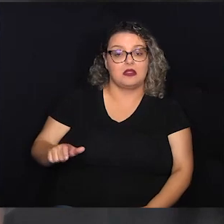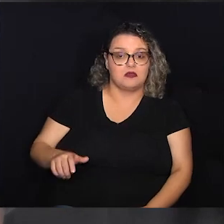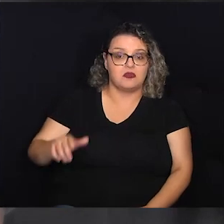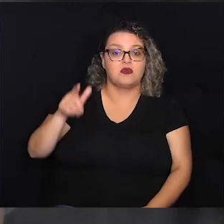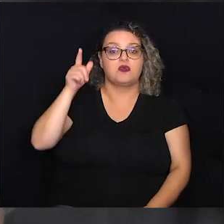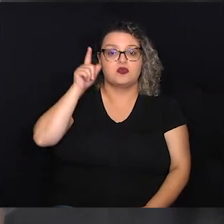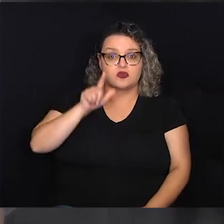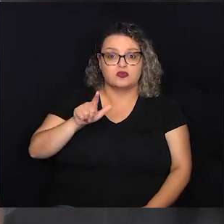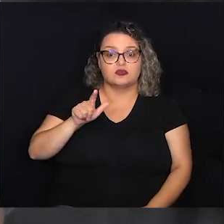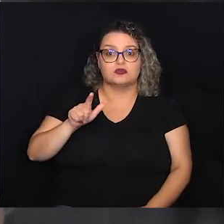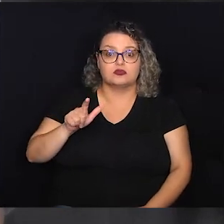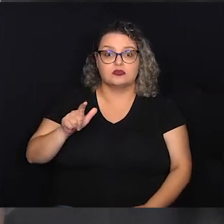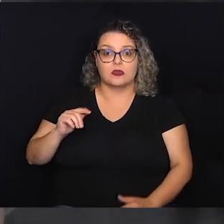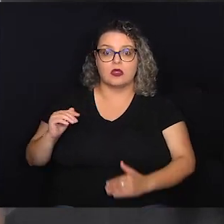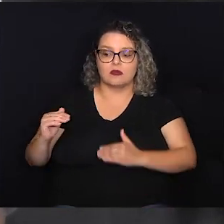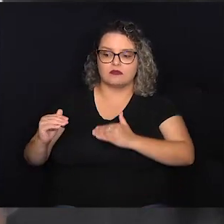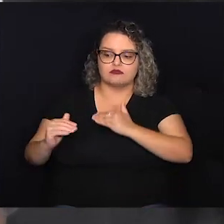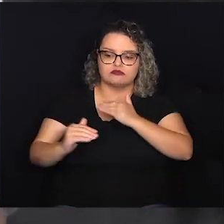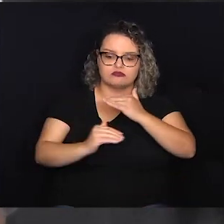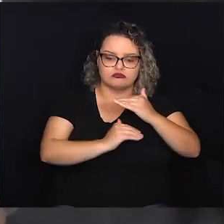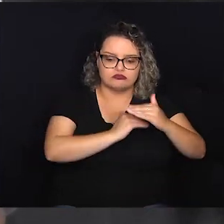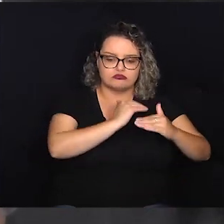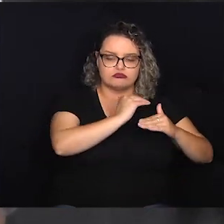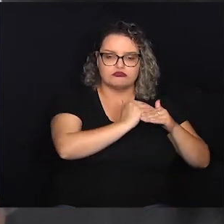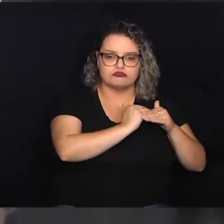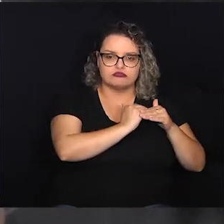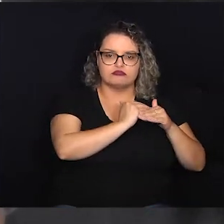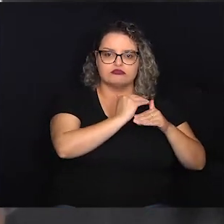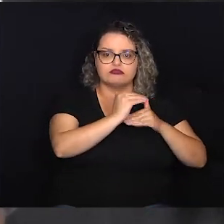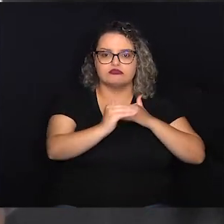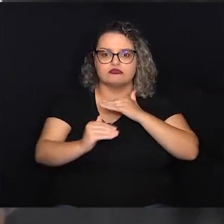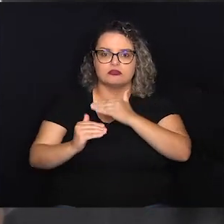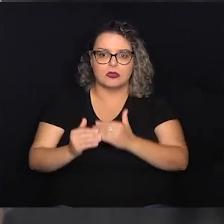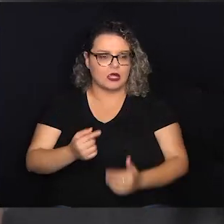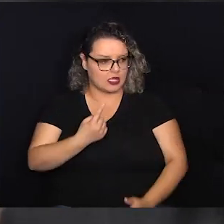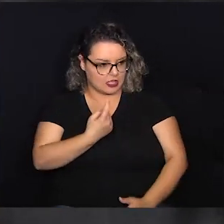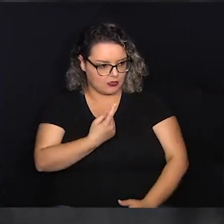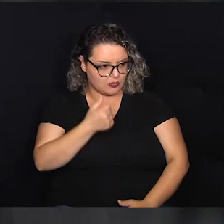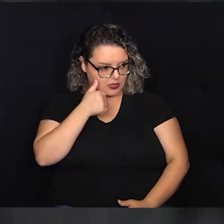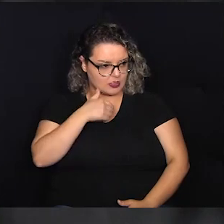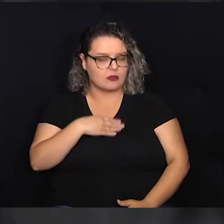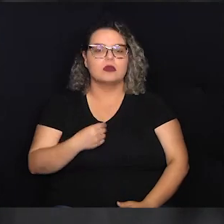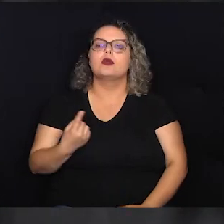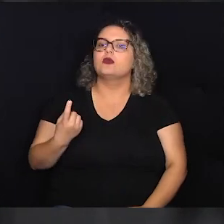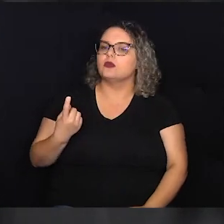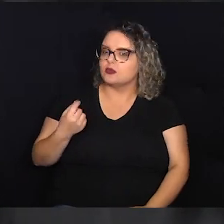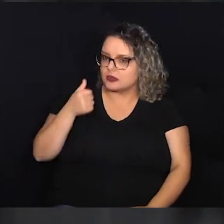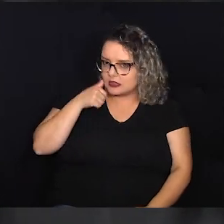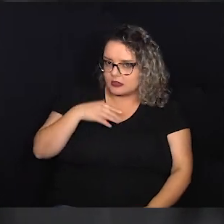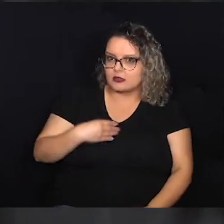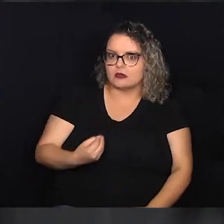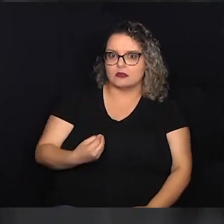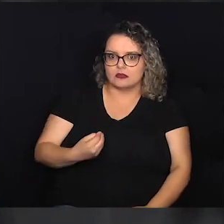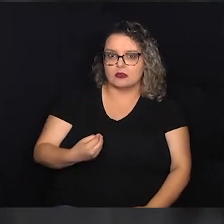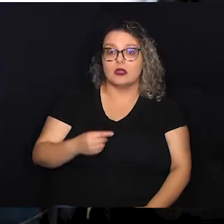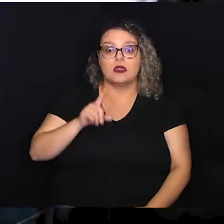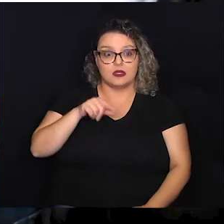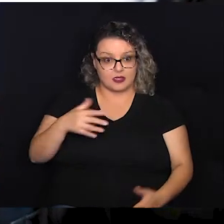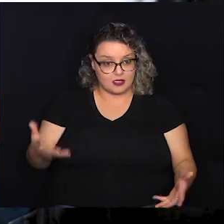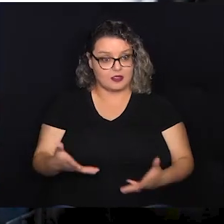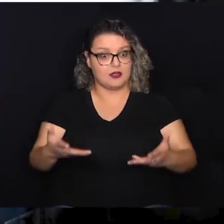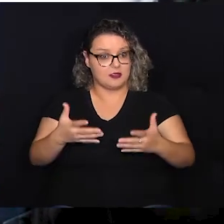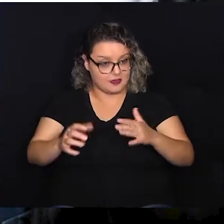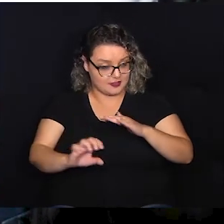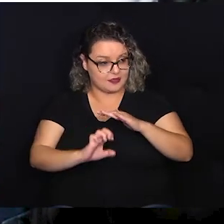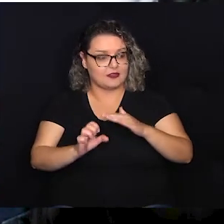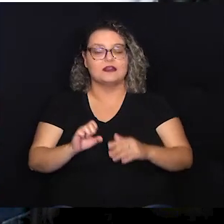anos, harmonizar, trazer Ela é rendas, sua única filha mulher. a única filha, trazer E é a rendas, que leva a coisa ali.